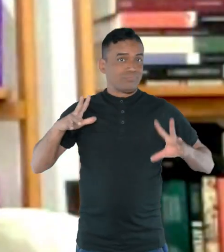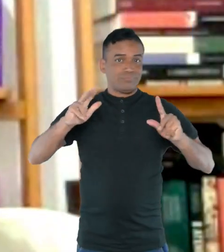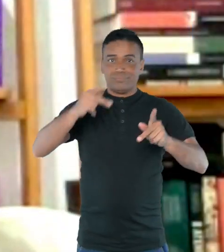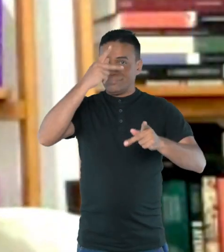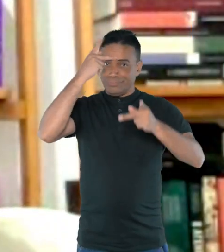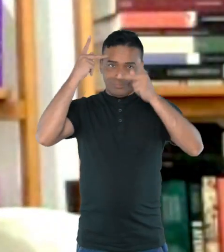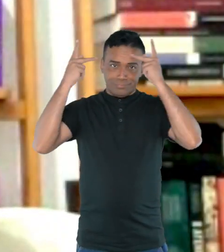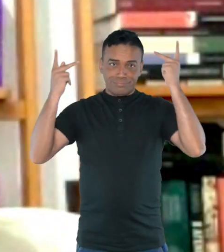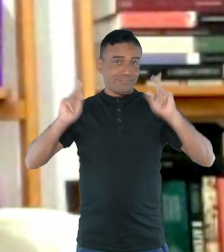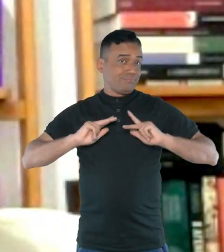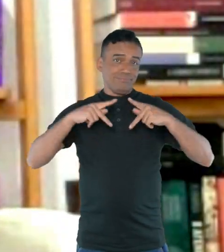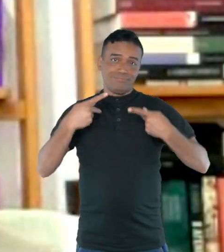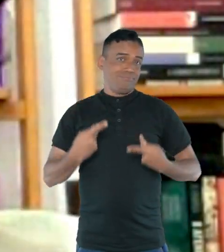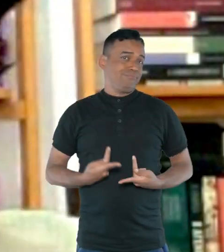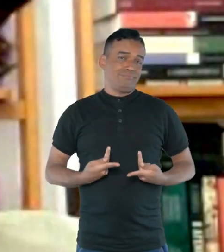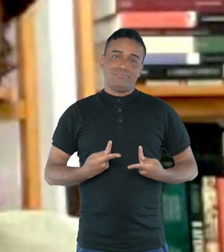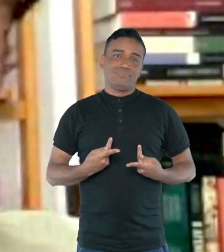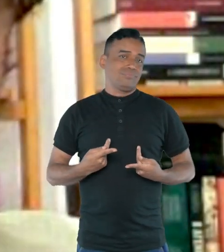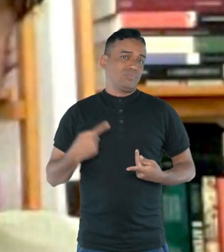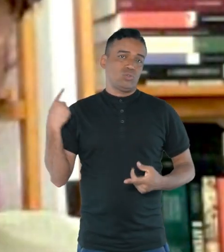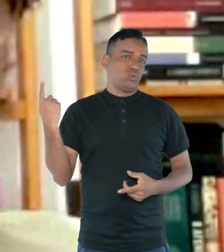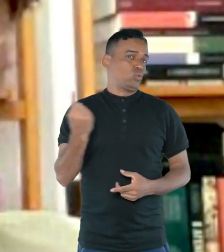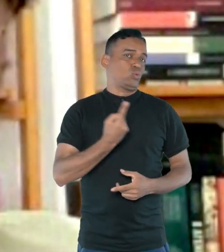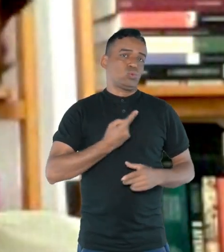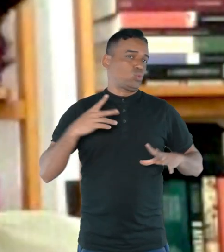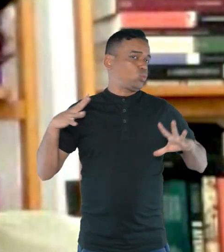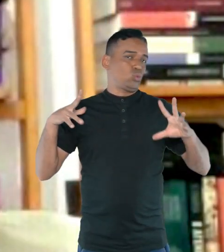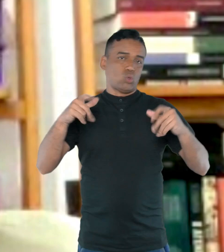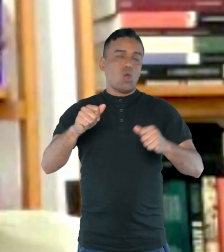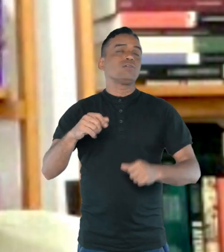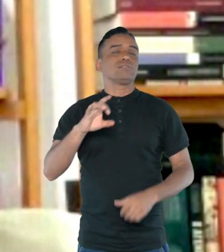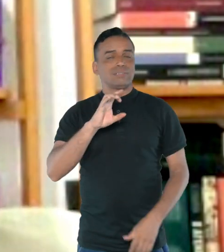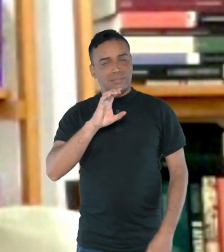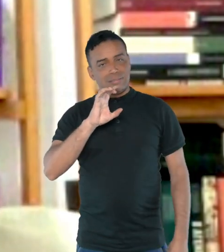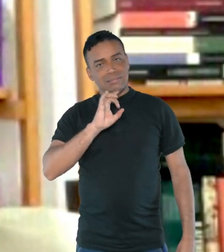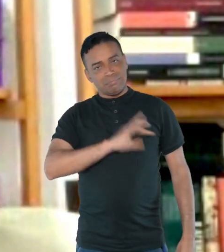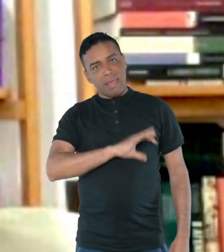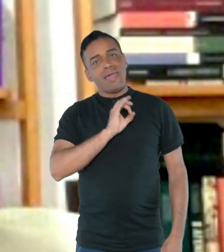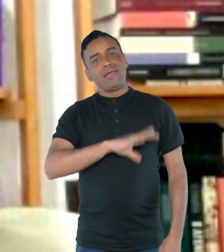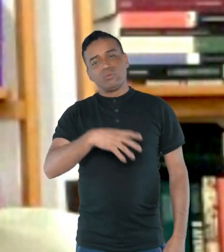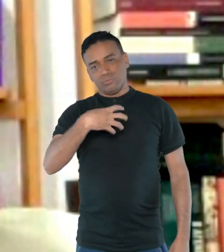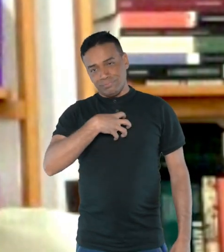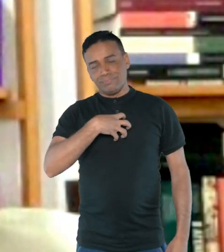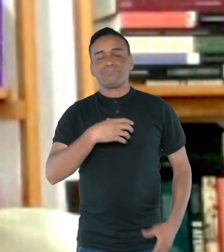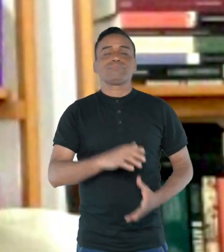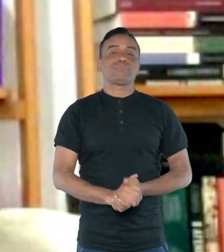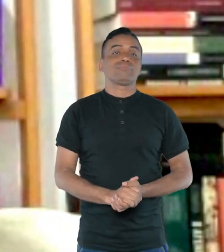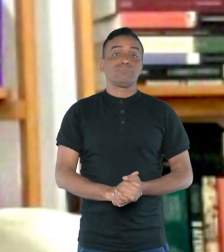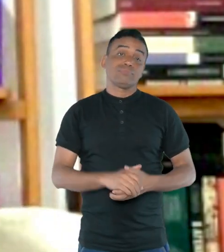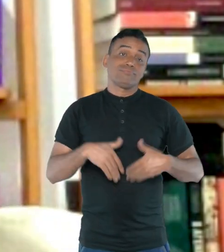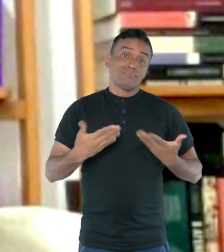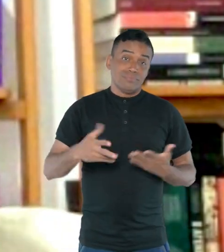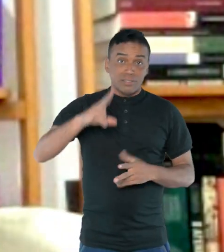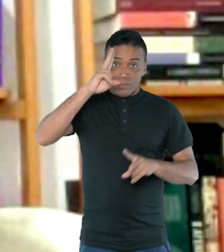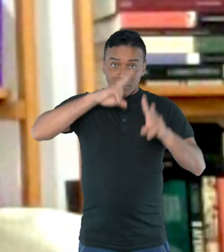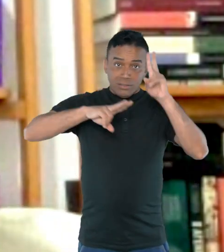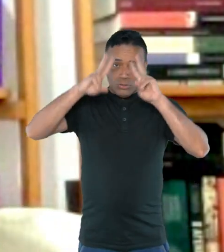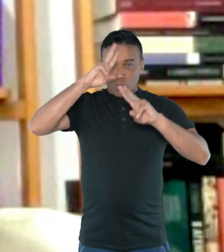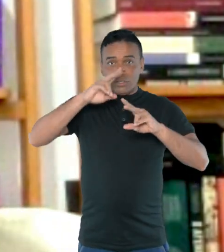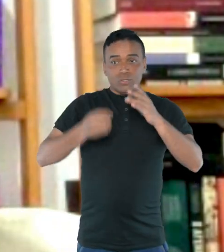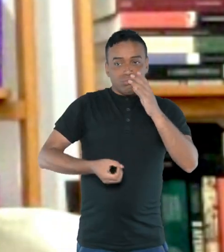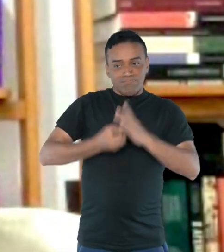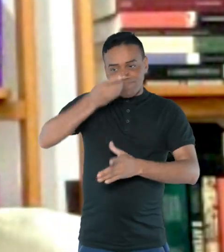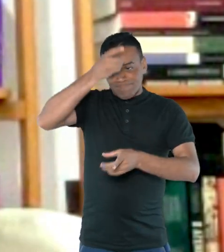humana, inerente a todo ser humano, todos nós sentimos medo. No entanto, com as histórias que